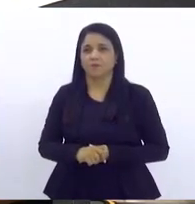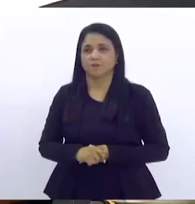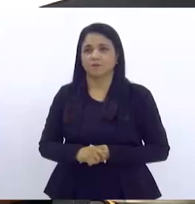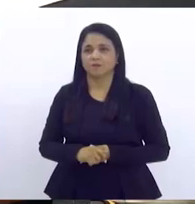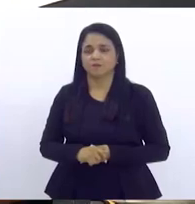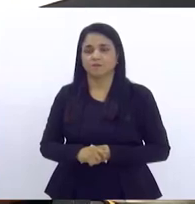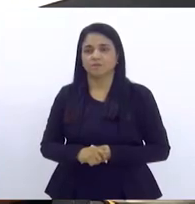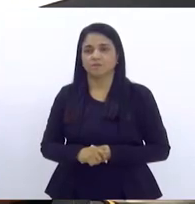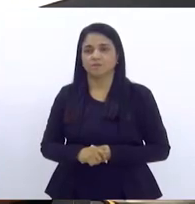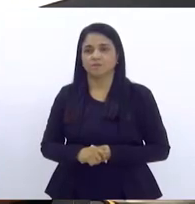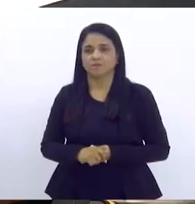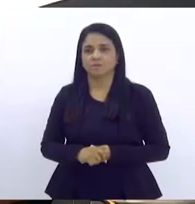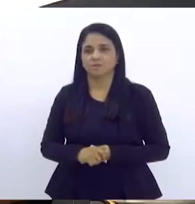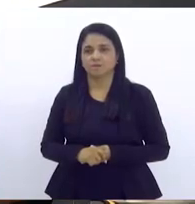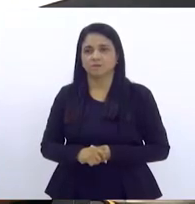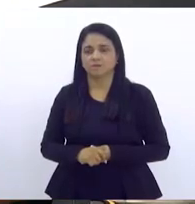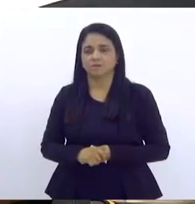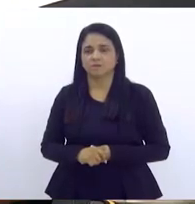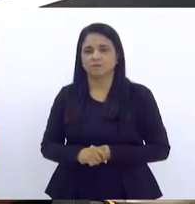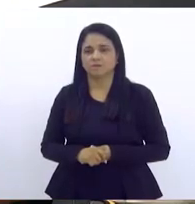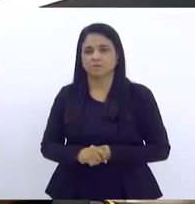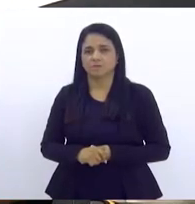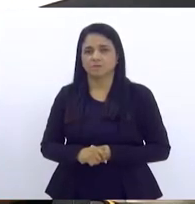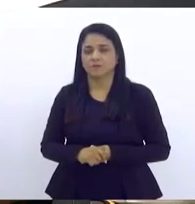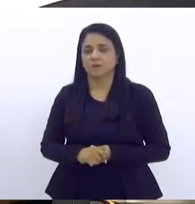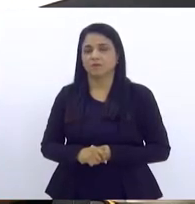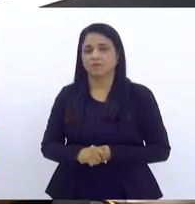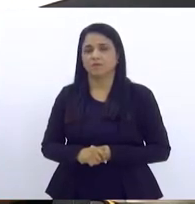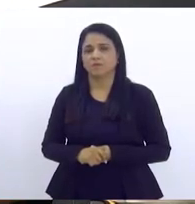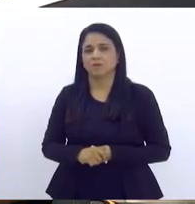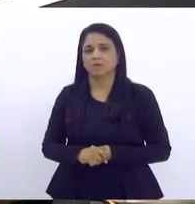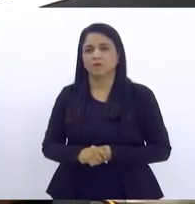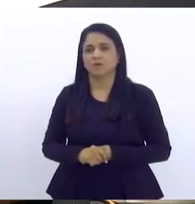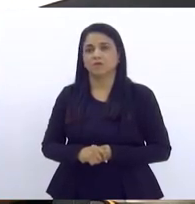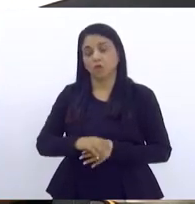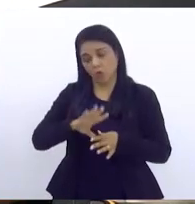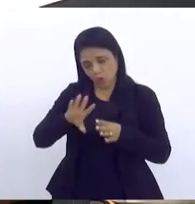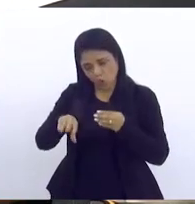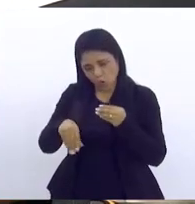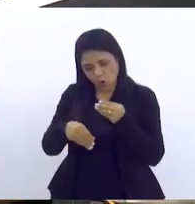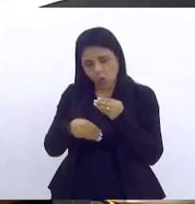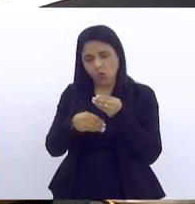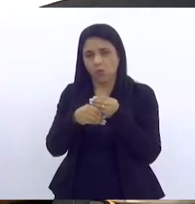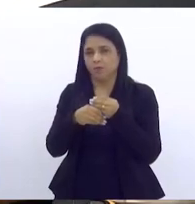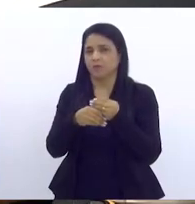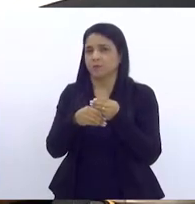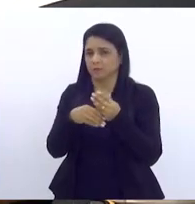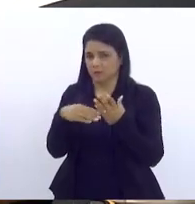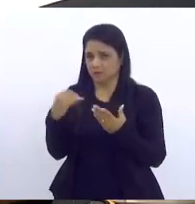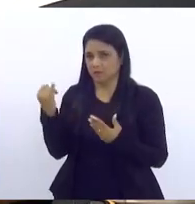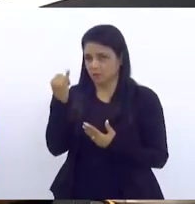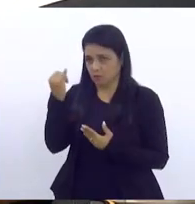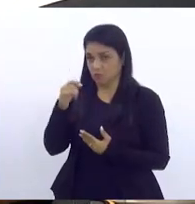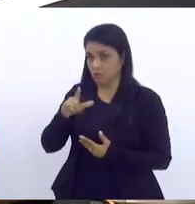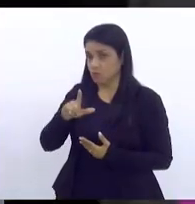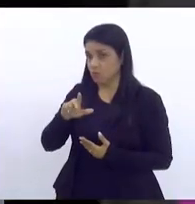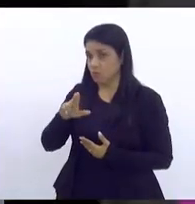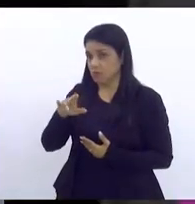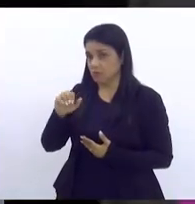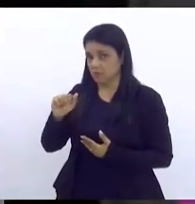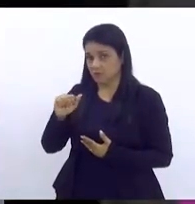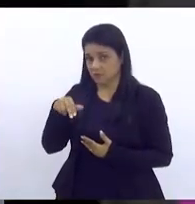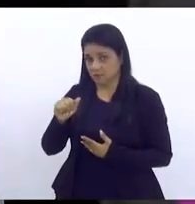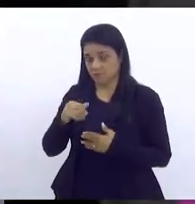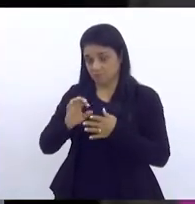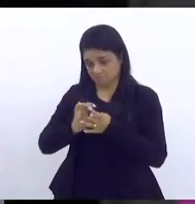sim eh bem é importante só eu vou só fazer um complemento aqui se a se a Luciana me permite né